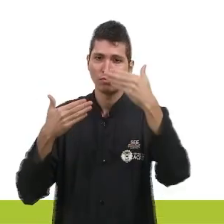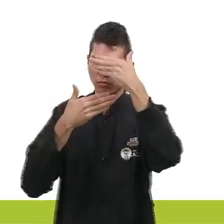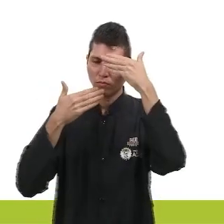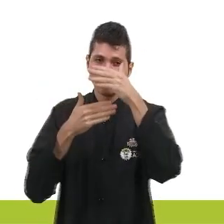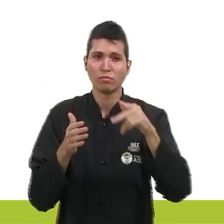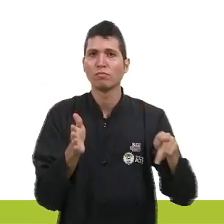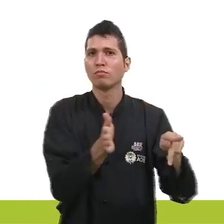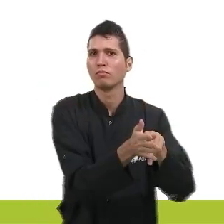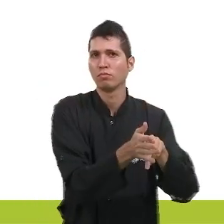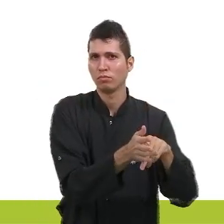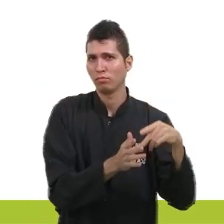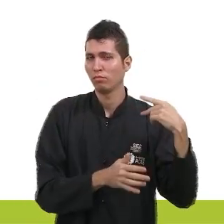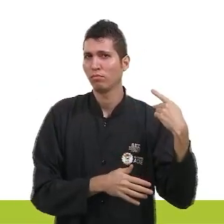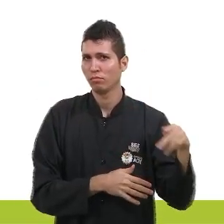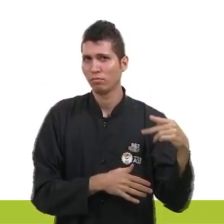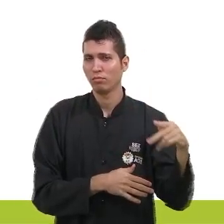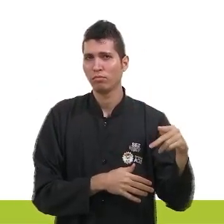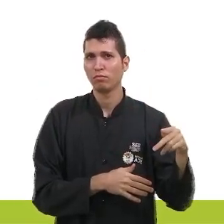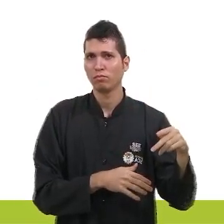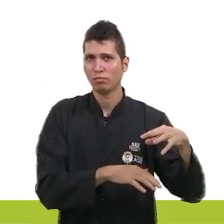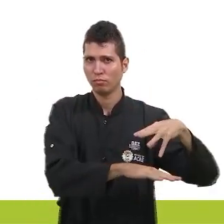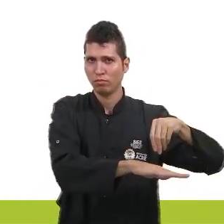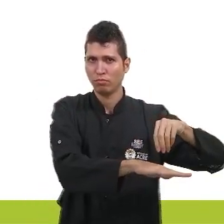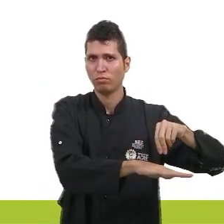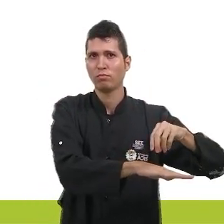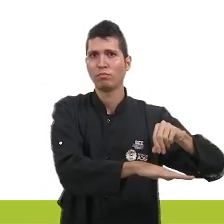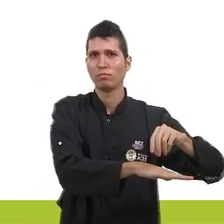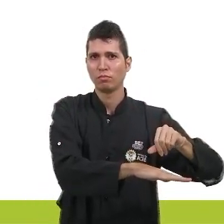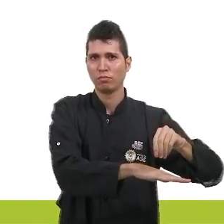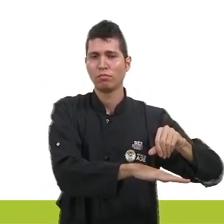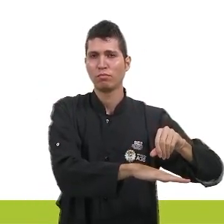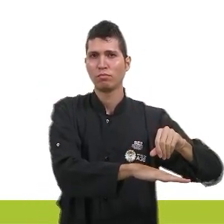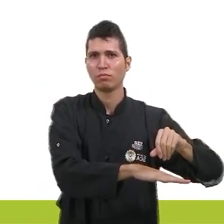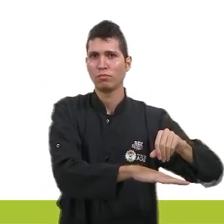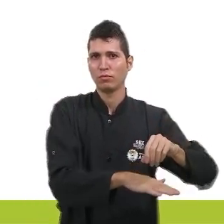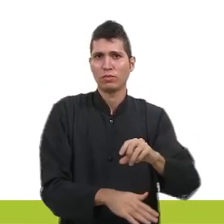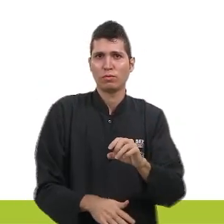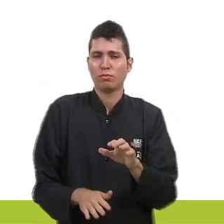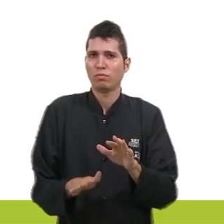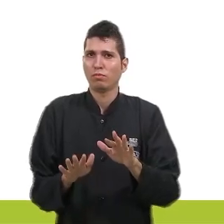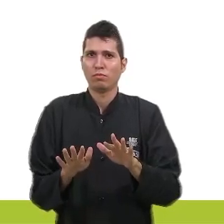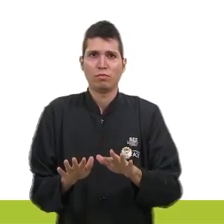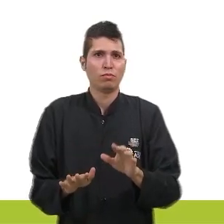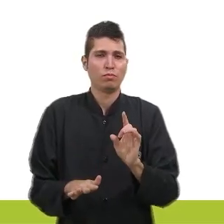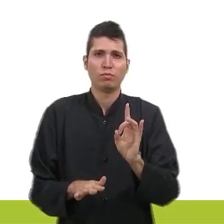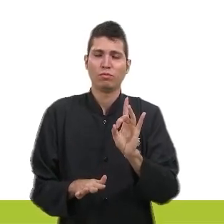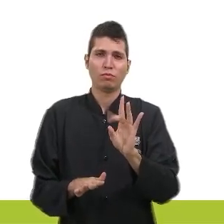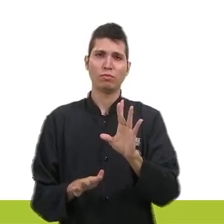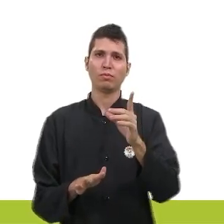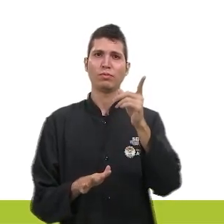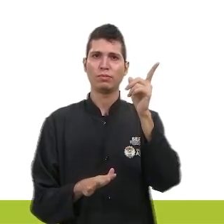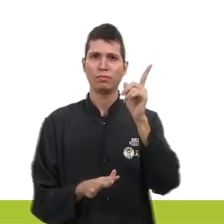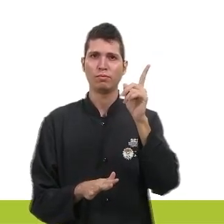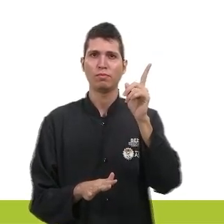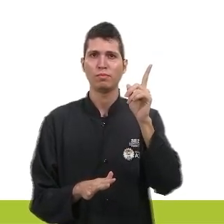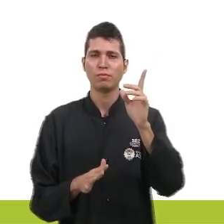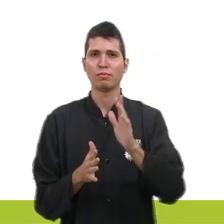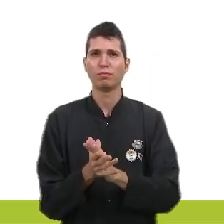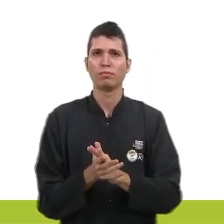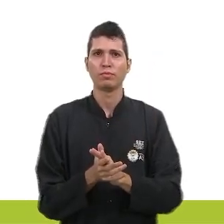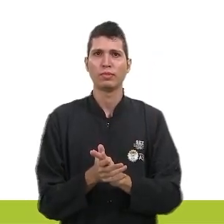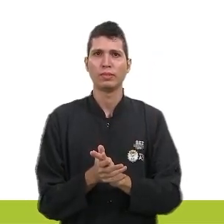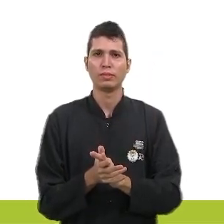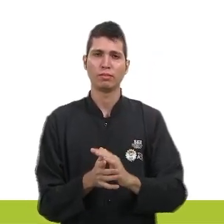né? Então nós ficamos aí somente, né, com as províncias, Então, a província de Galícia, província